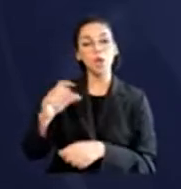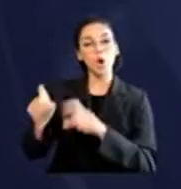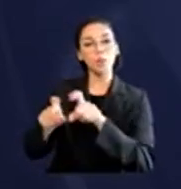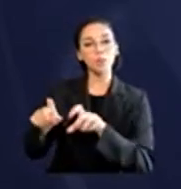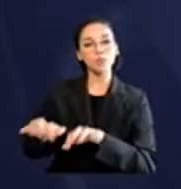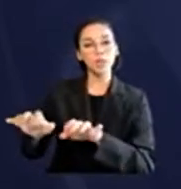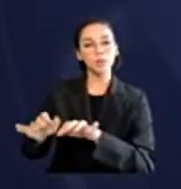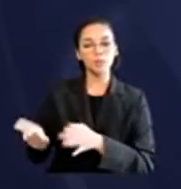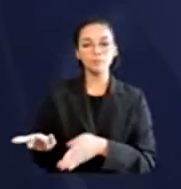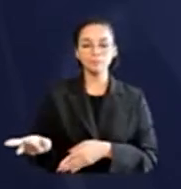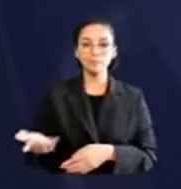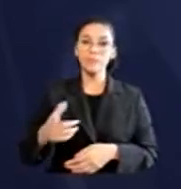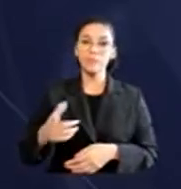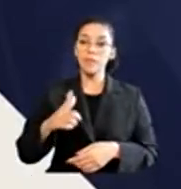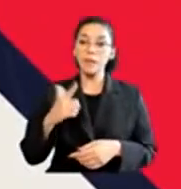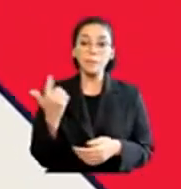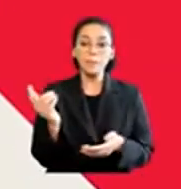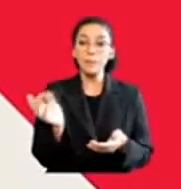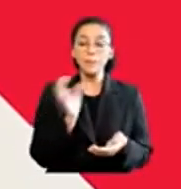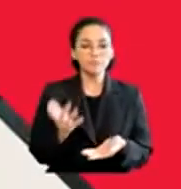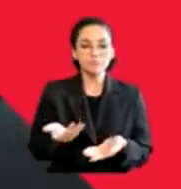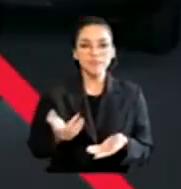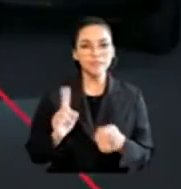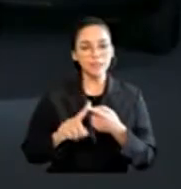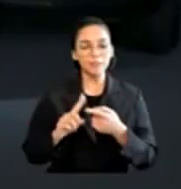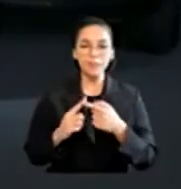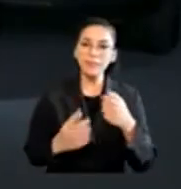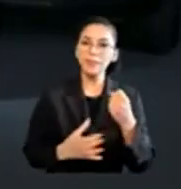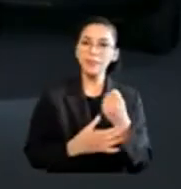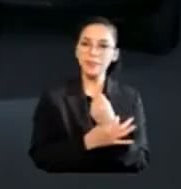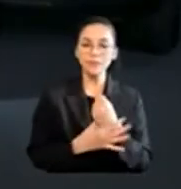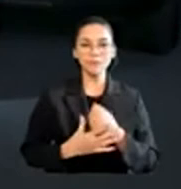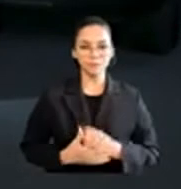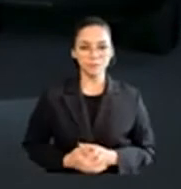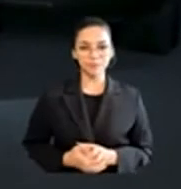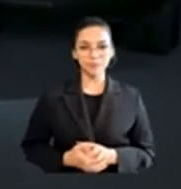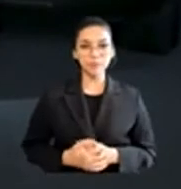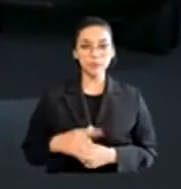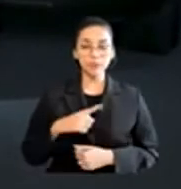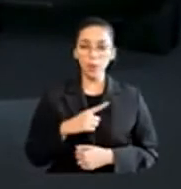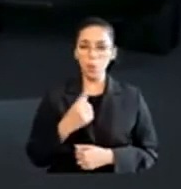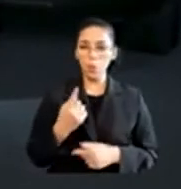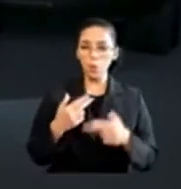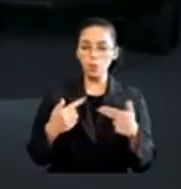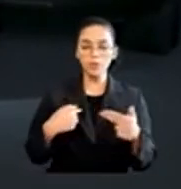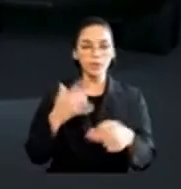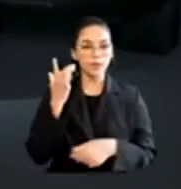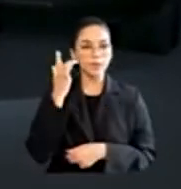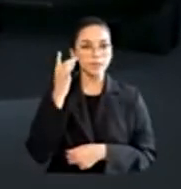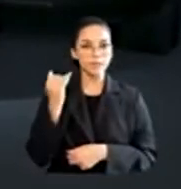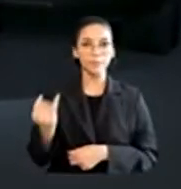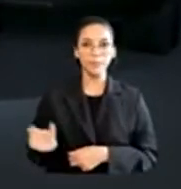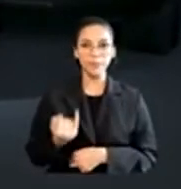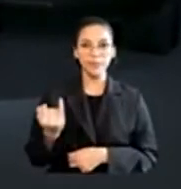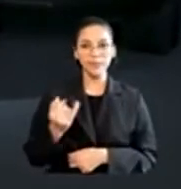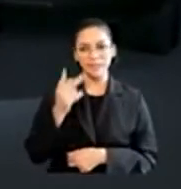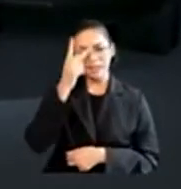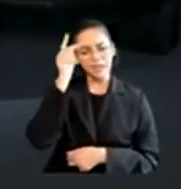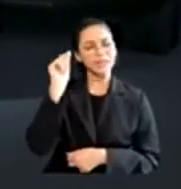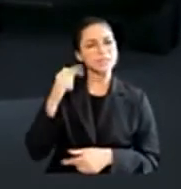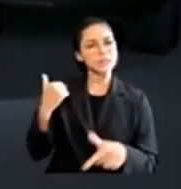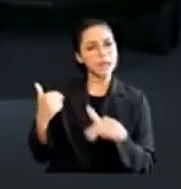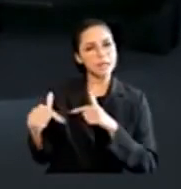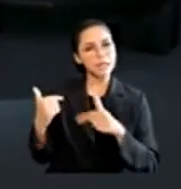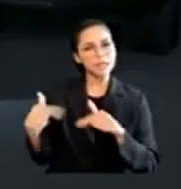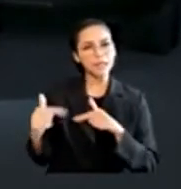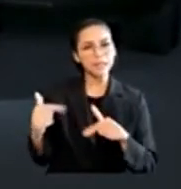garantindo praticidade e segurança. E tem um item aqui que eu acho fundamental para quem trabalha muito, que é